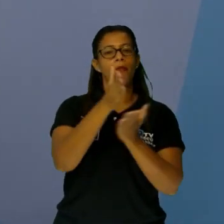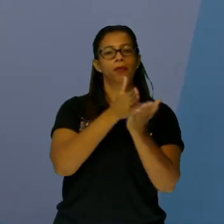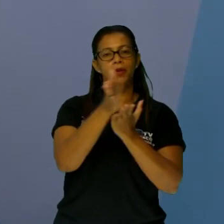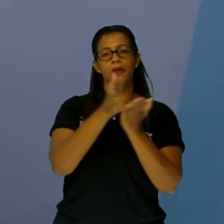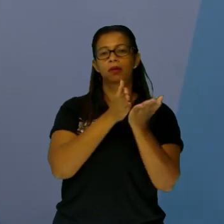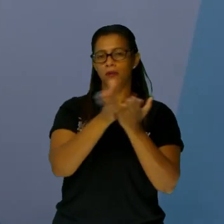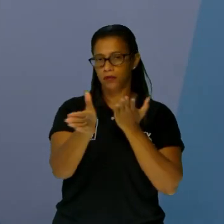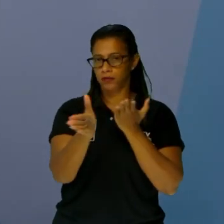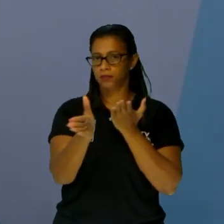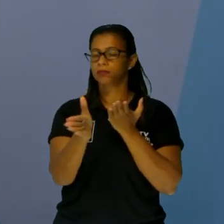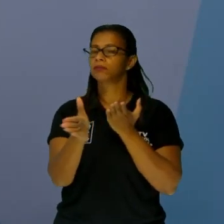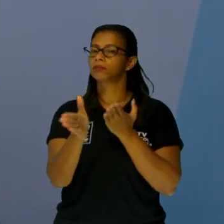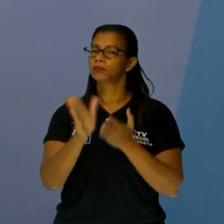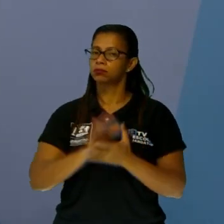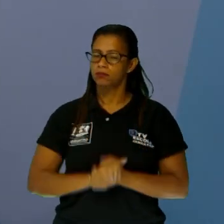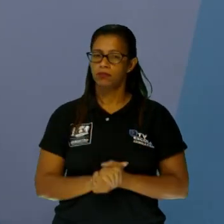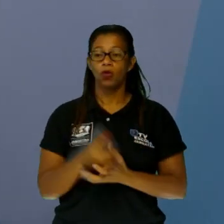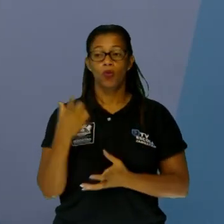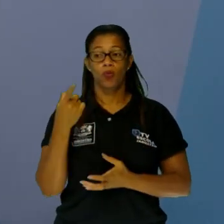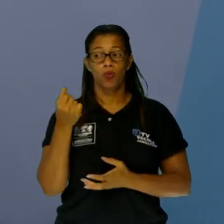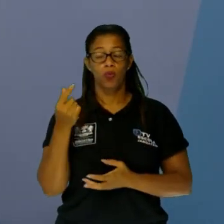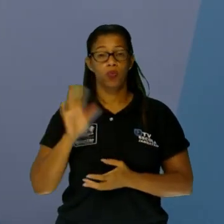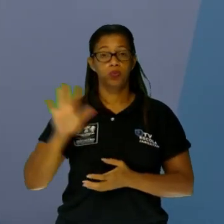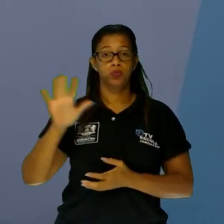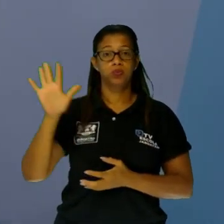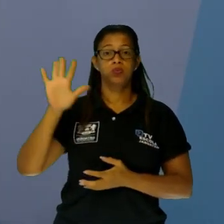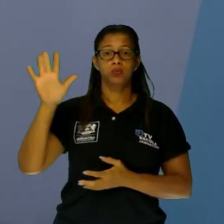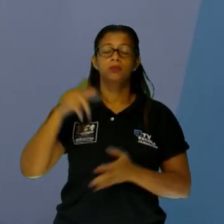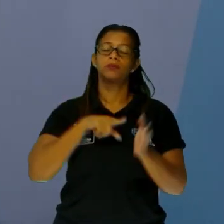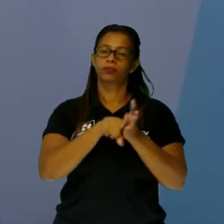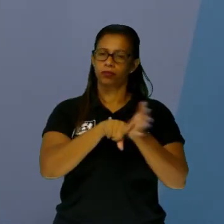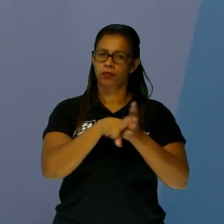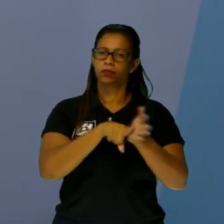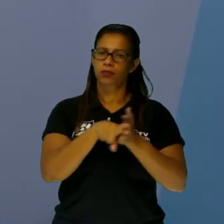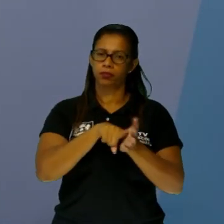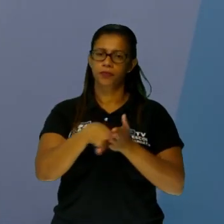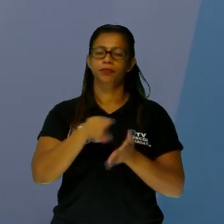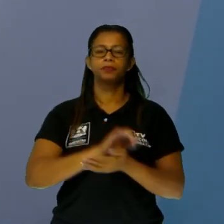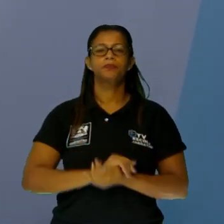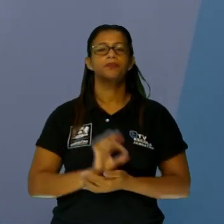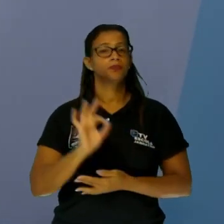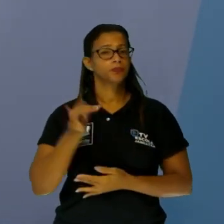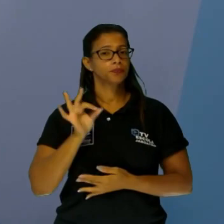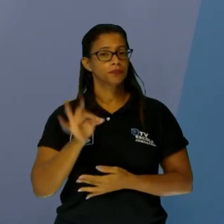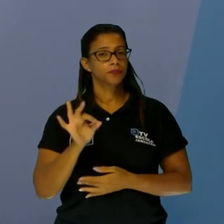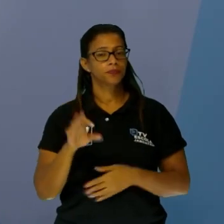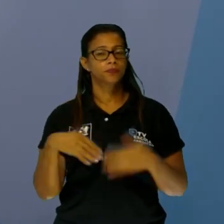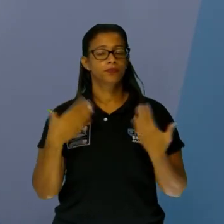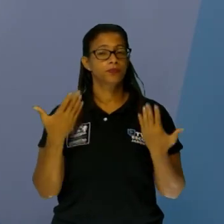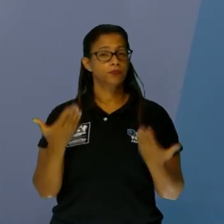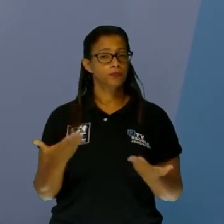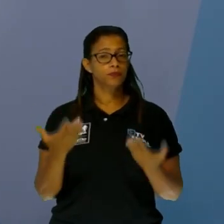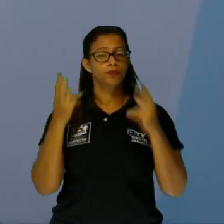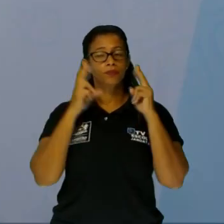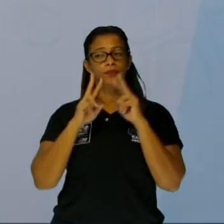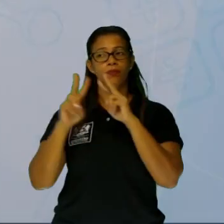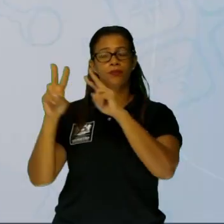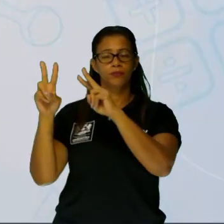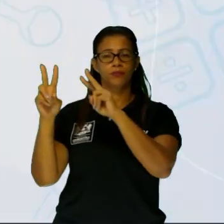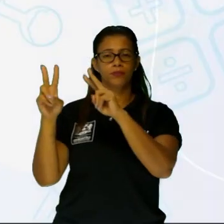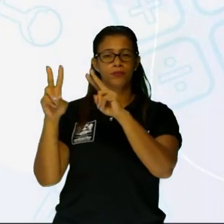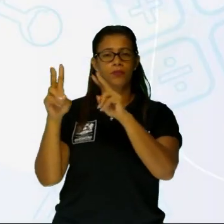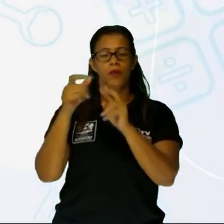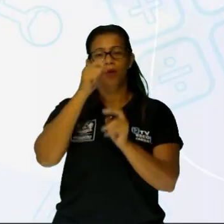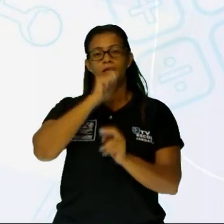de custar muito, né? Eu ainda vou pesquisar. Certo, gente? Olha só, dá uma olhada nesse sorvete